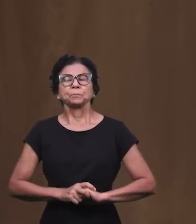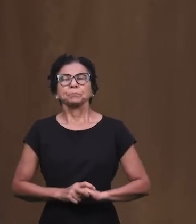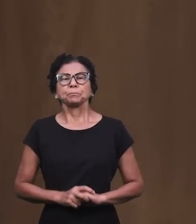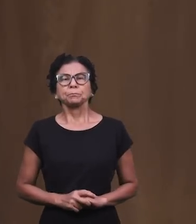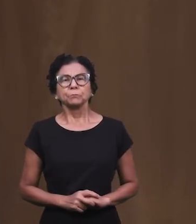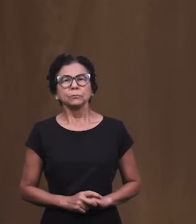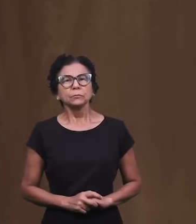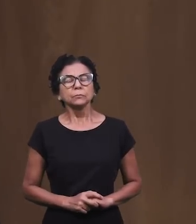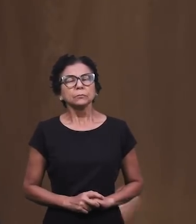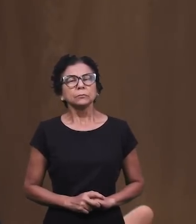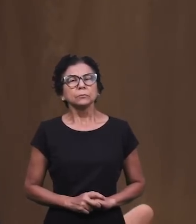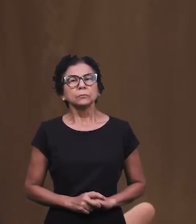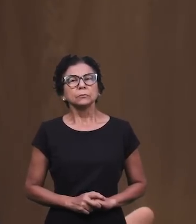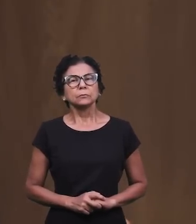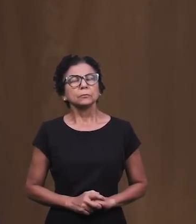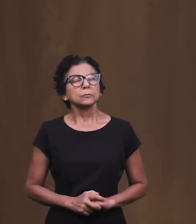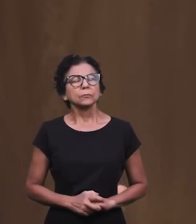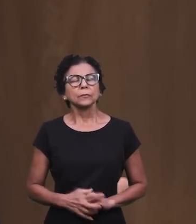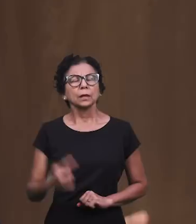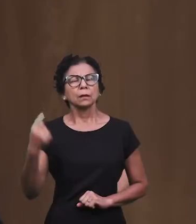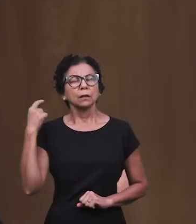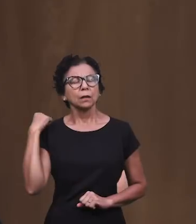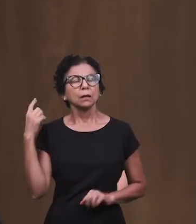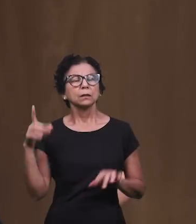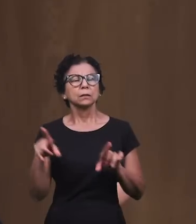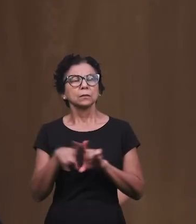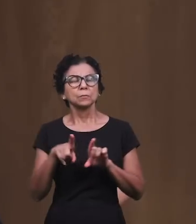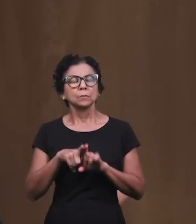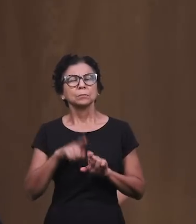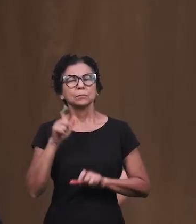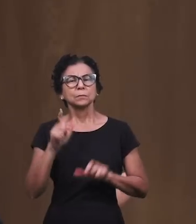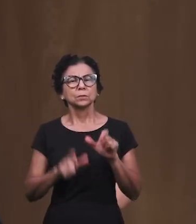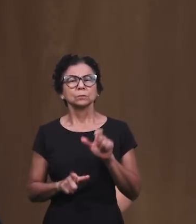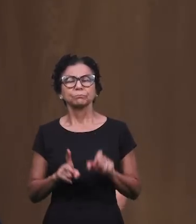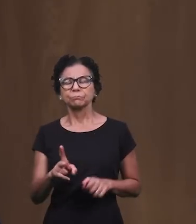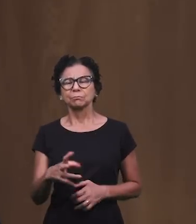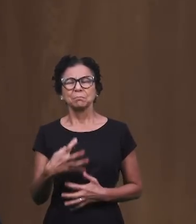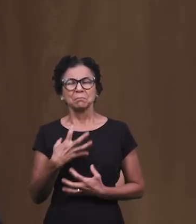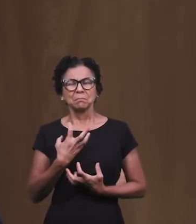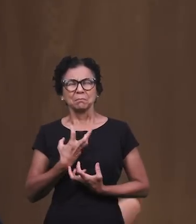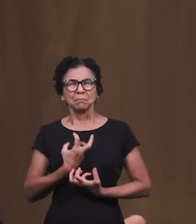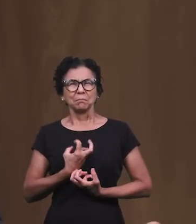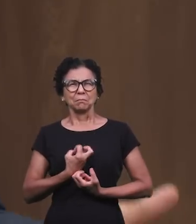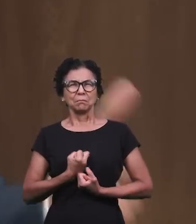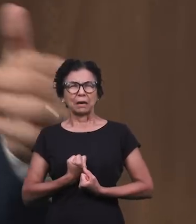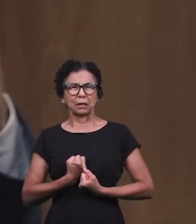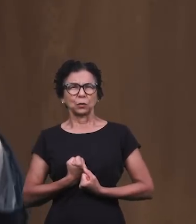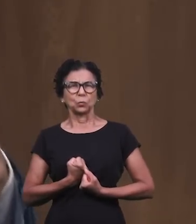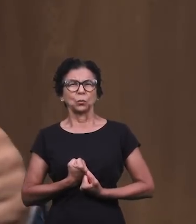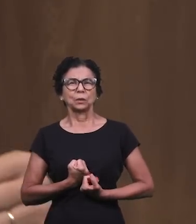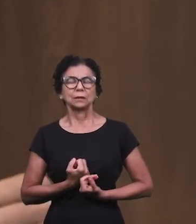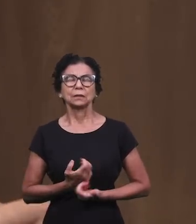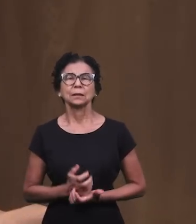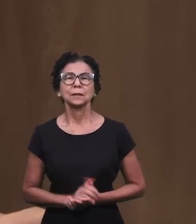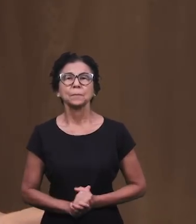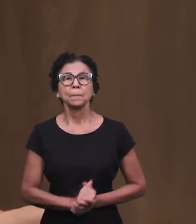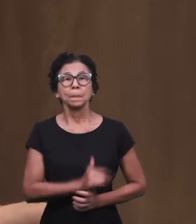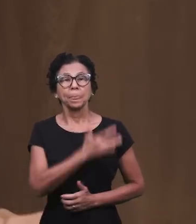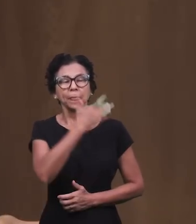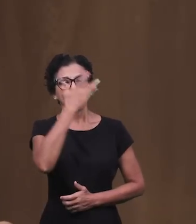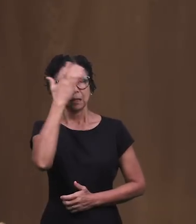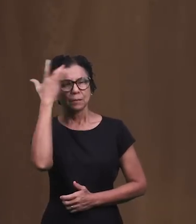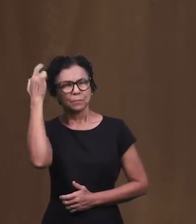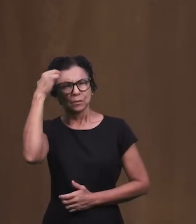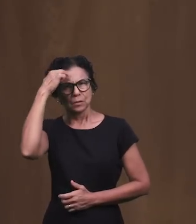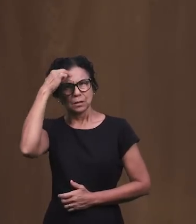nós. É a nossa mente, que é o maior campo de batalha hoje. E as pessoas se tornam reféns da